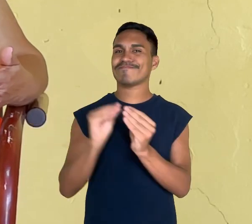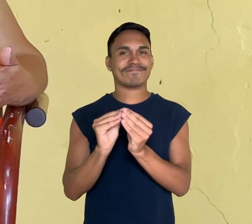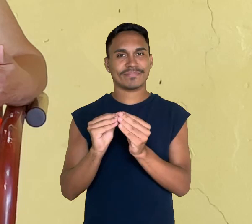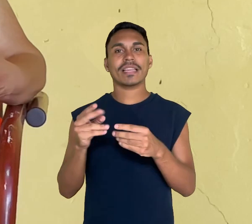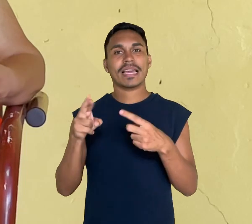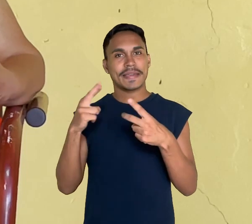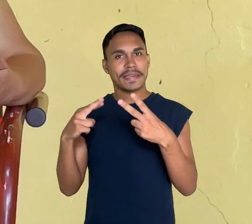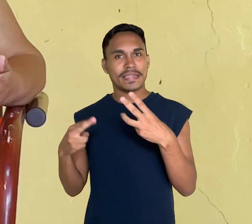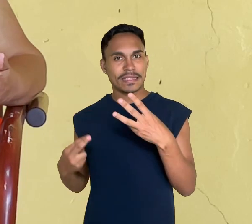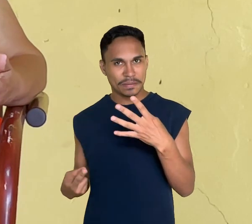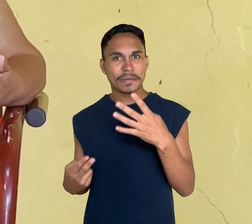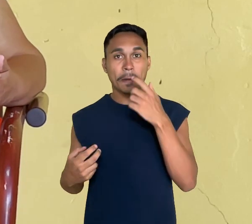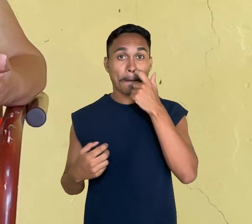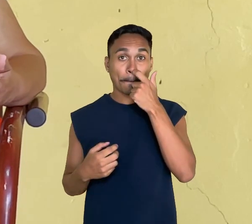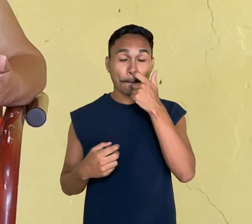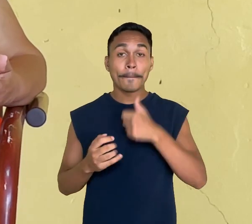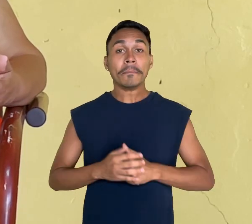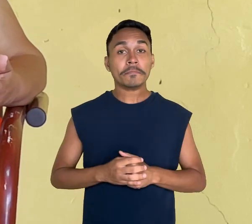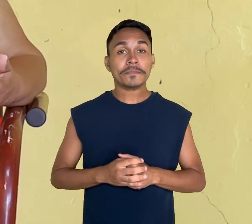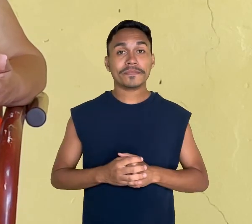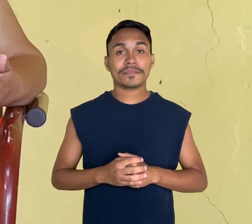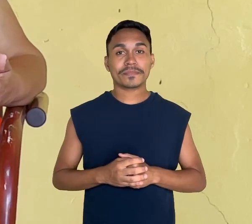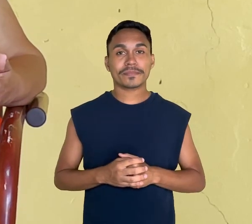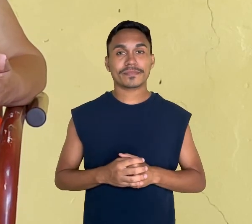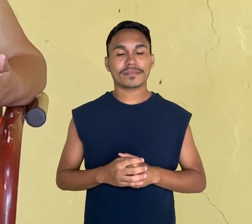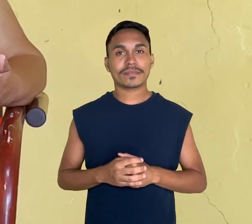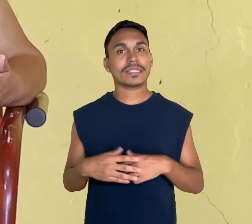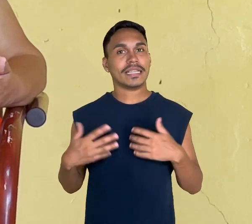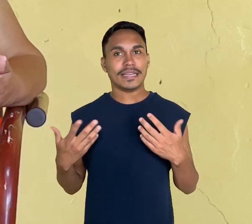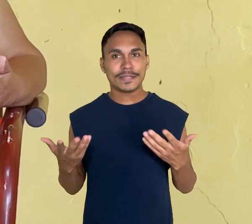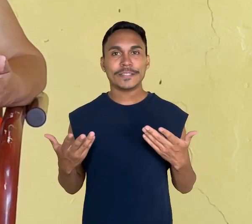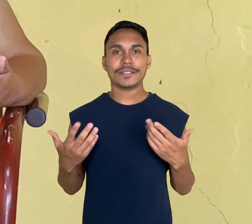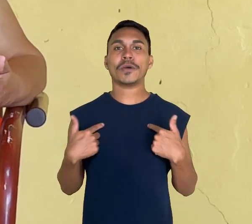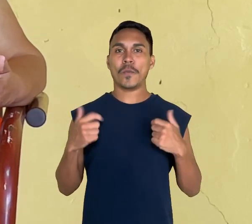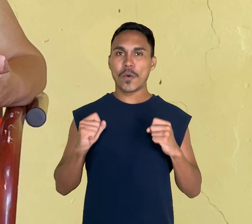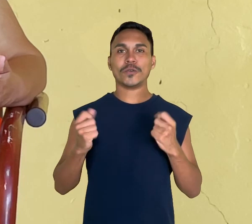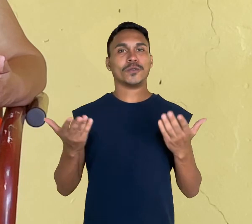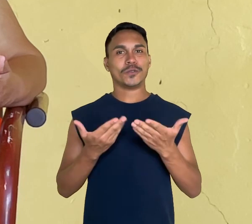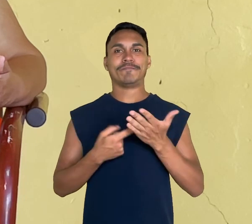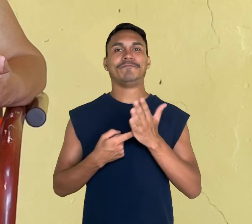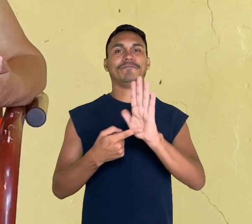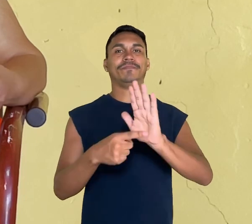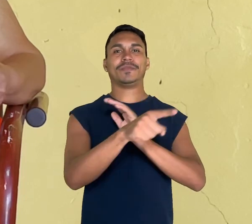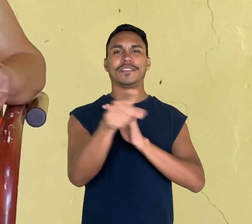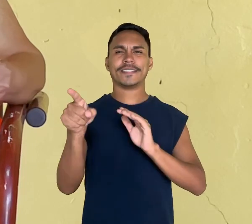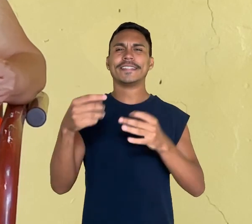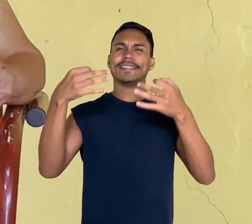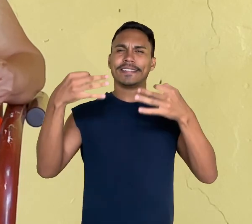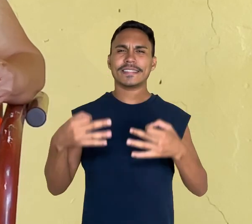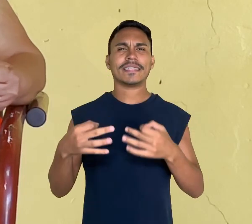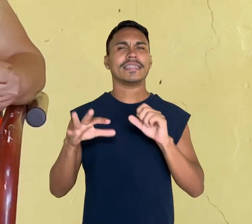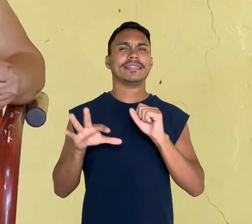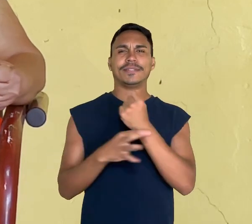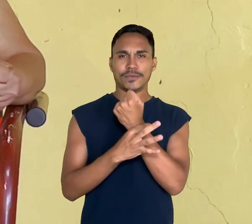rima, que era o que meu tio falava. E aí eu posso contar para vocês, com toda a segurança